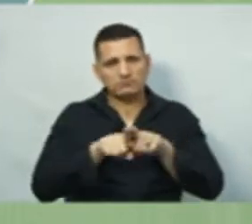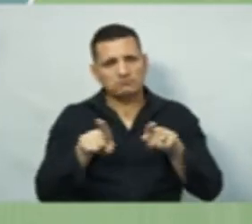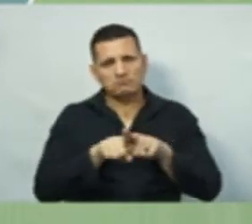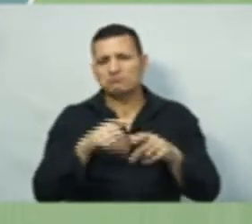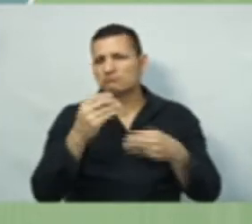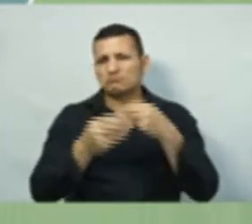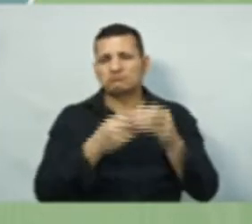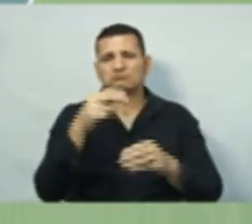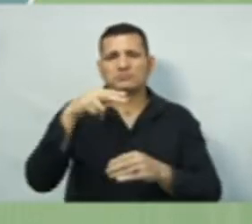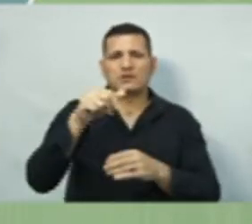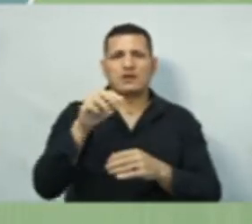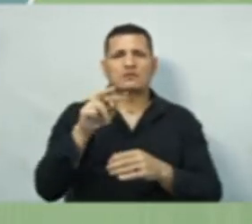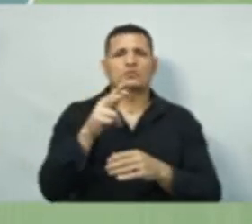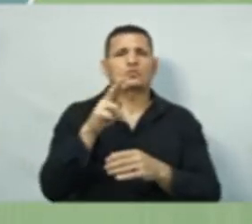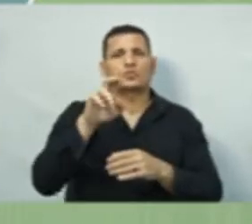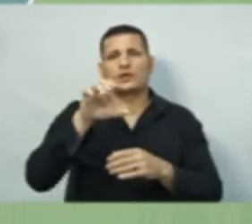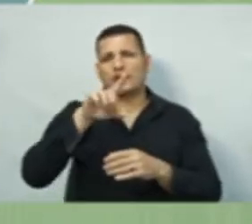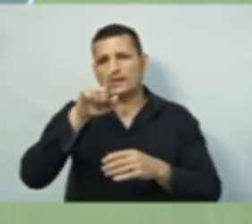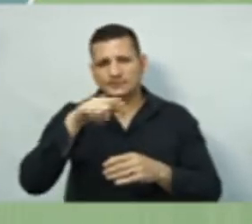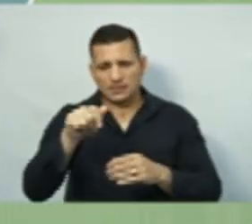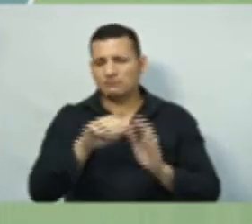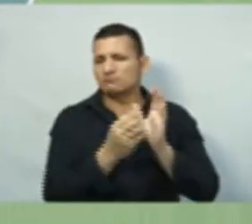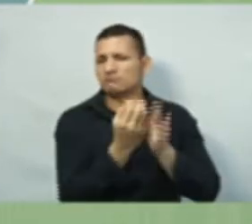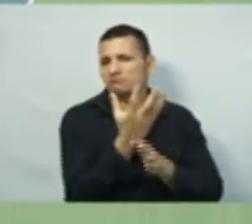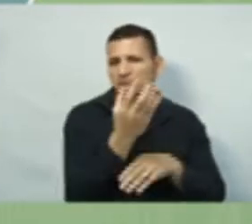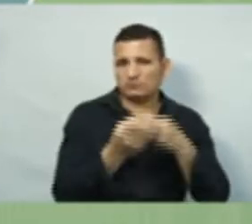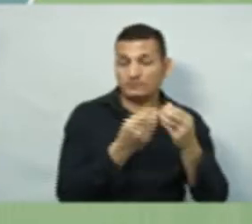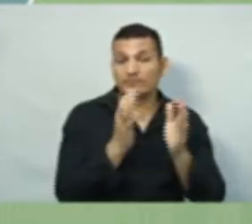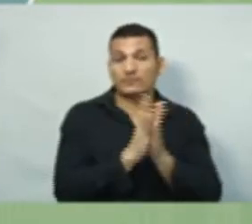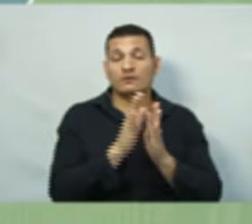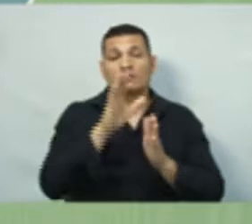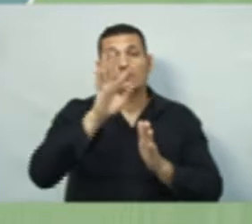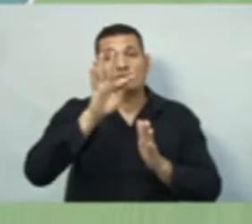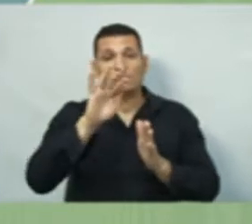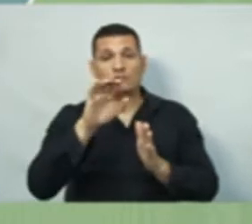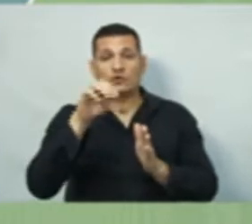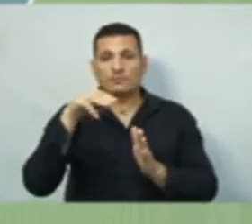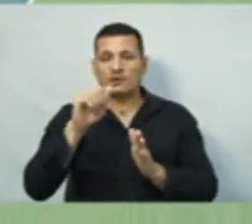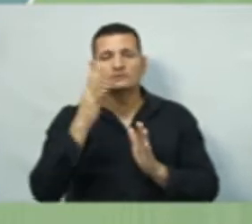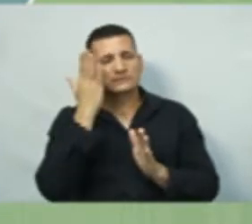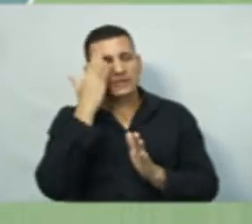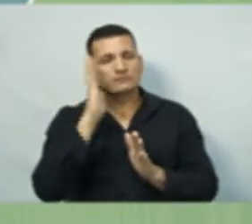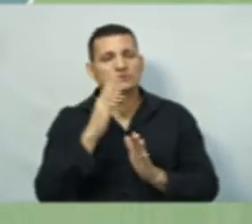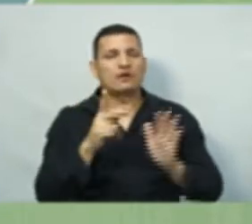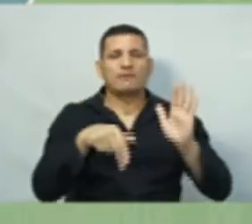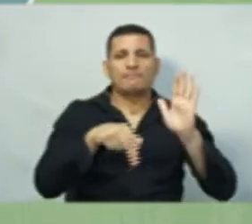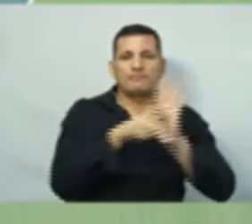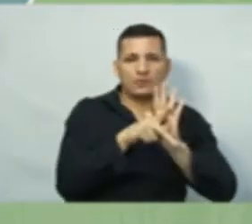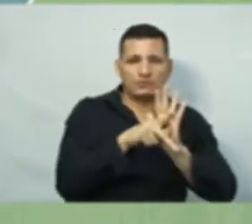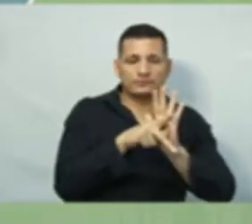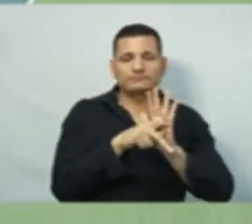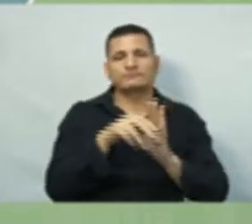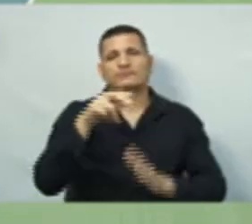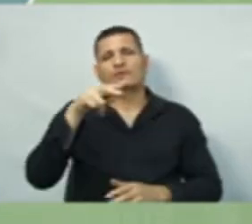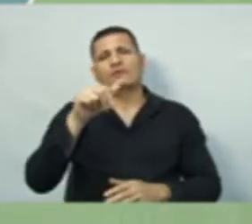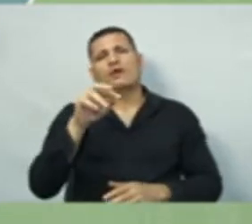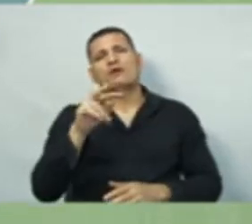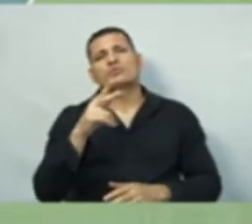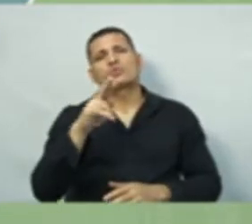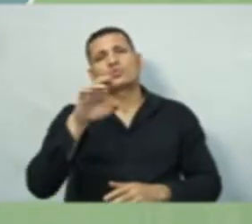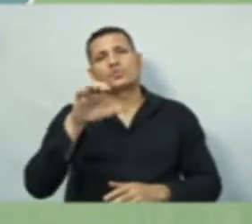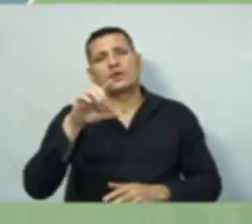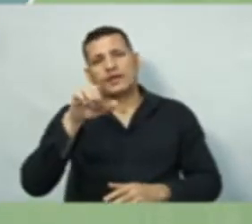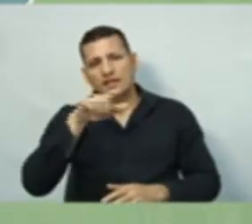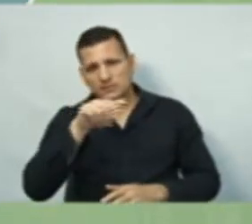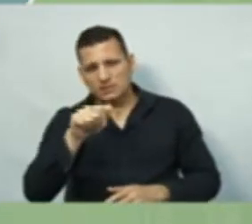cooperativas. A forma, nós já sabemos que ela é própria. A natureza civil, não sujeita à